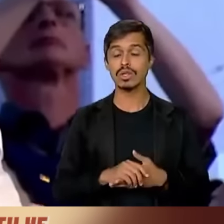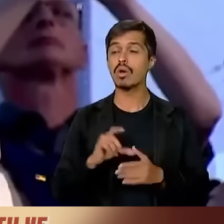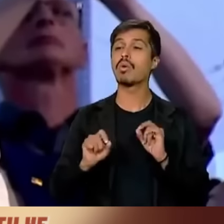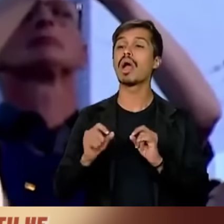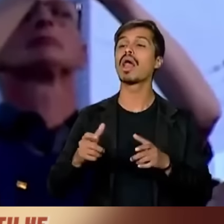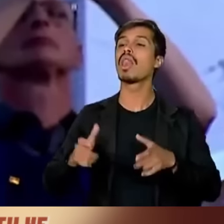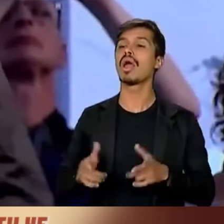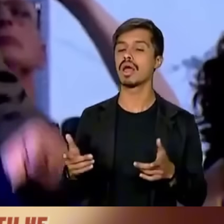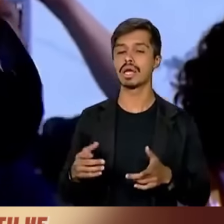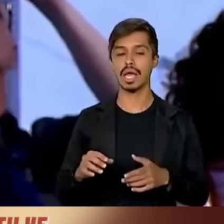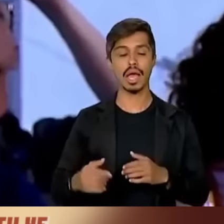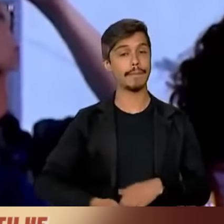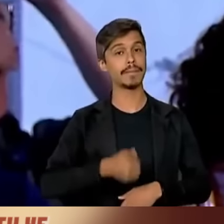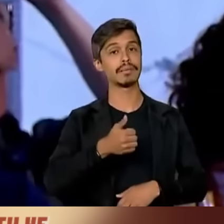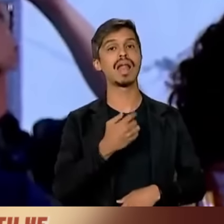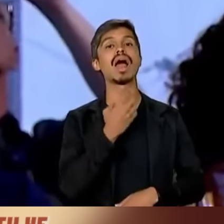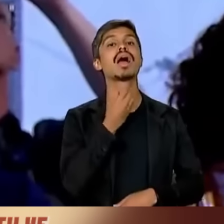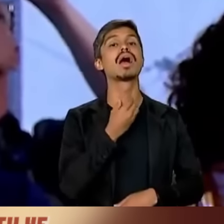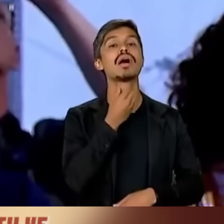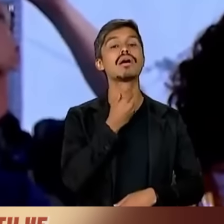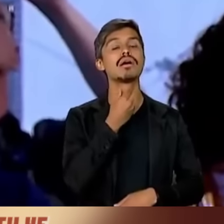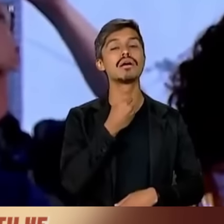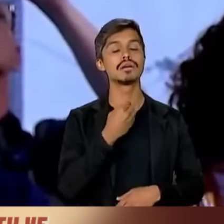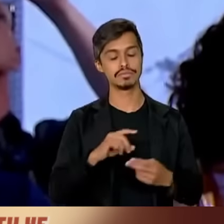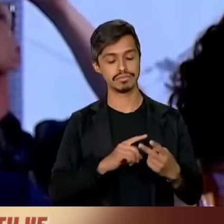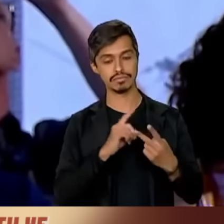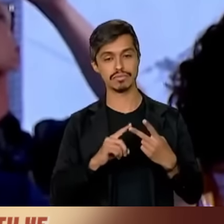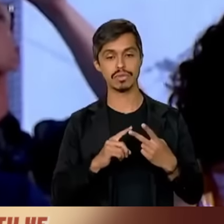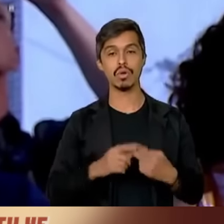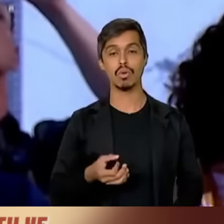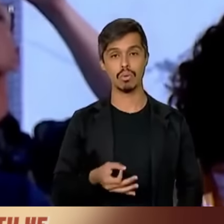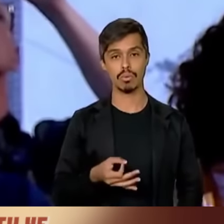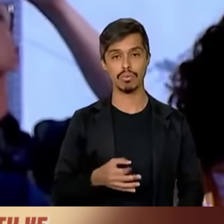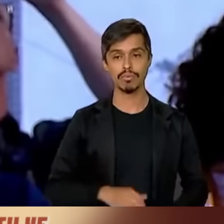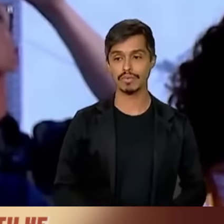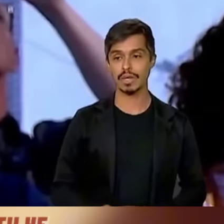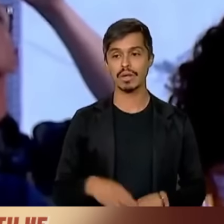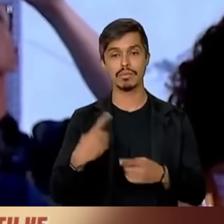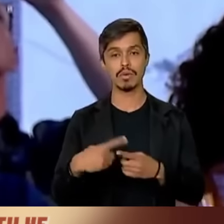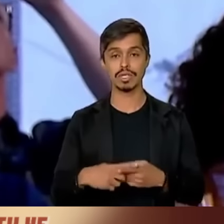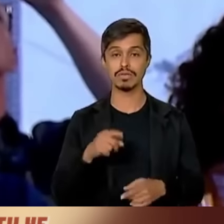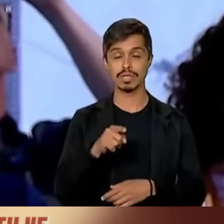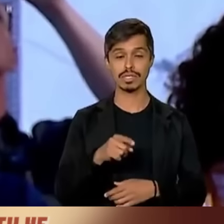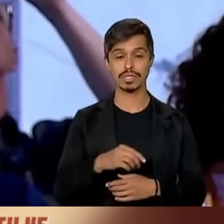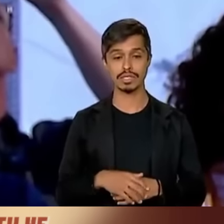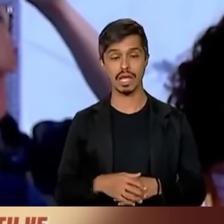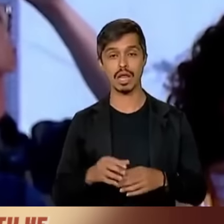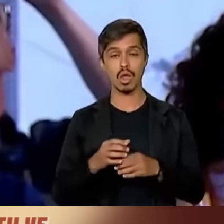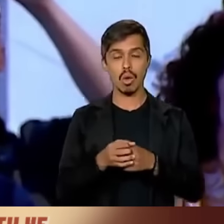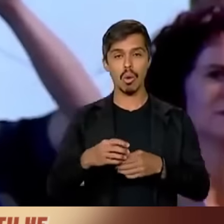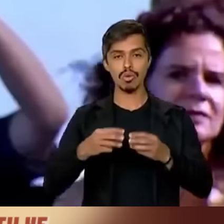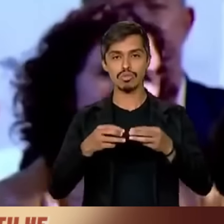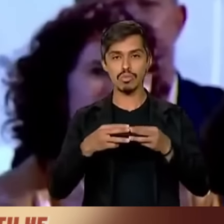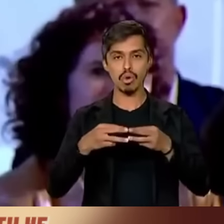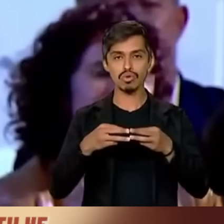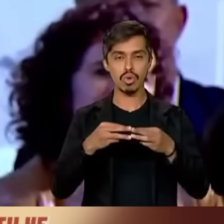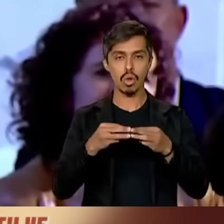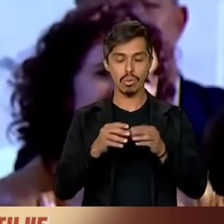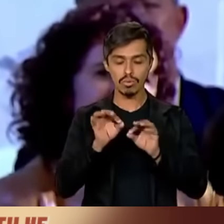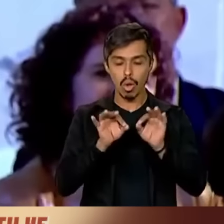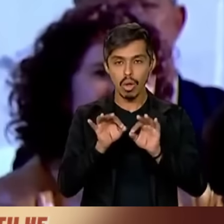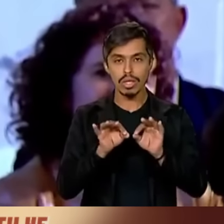são as partes? Eu falei, primeiro, a garganta. E segundo, o reto. Porque você mexe, os músculos mexem, quando você